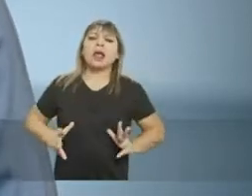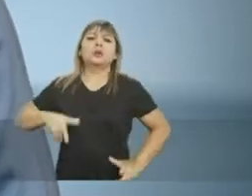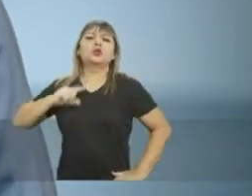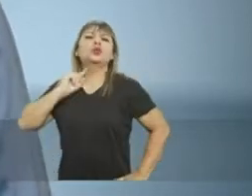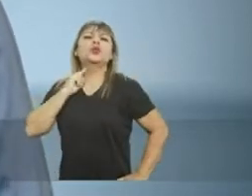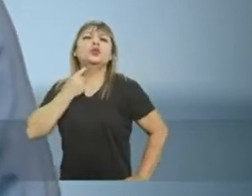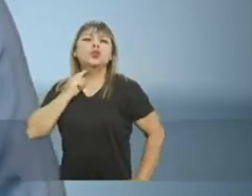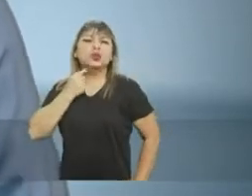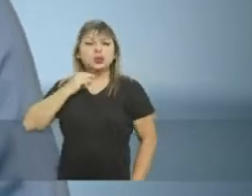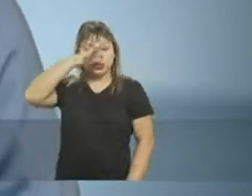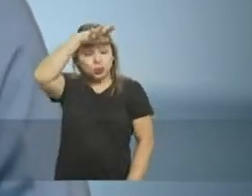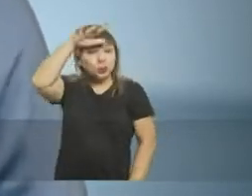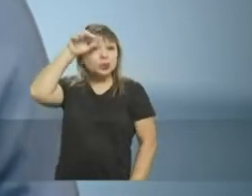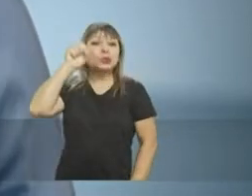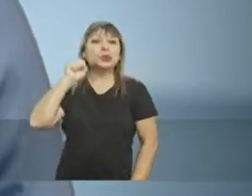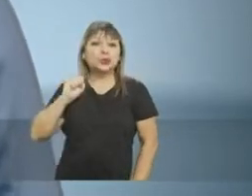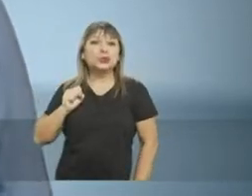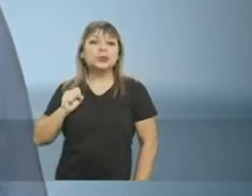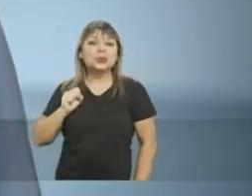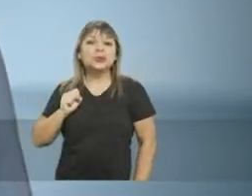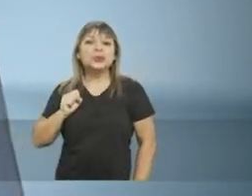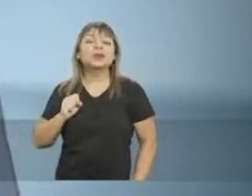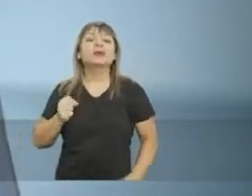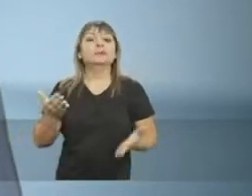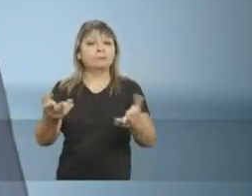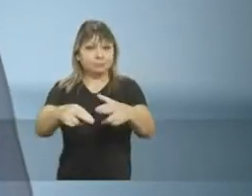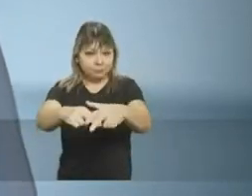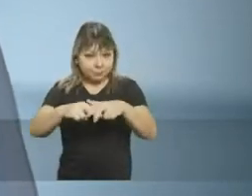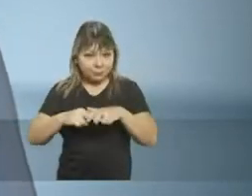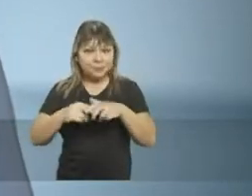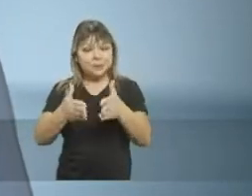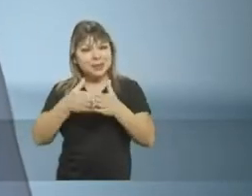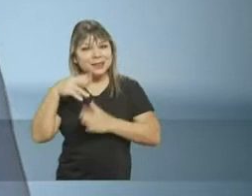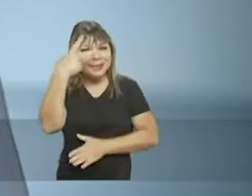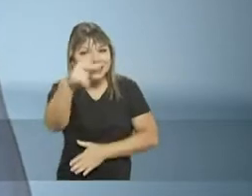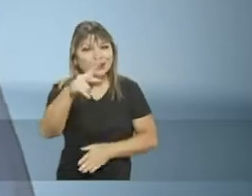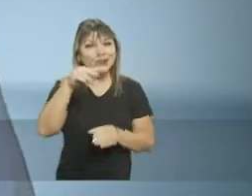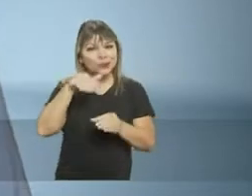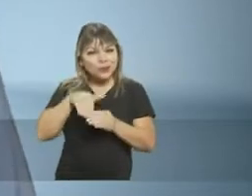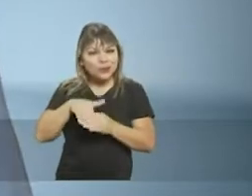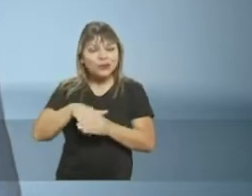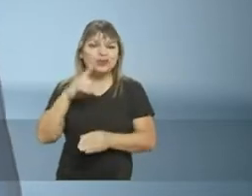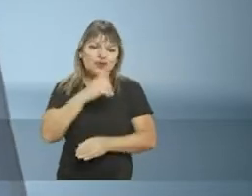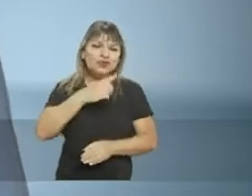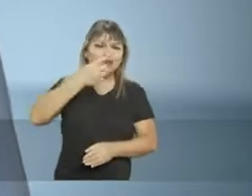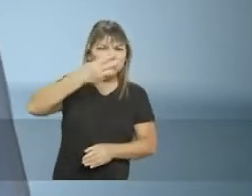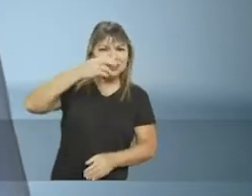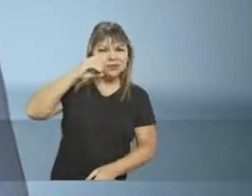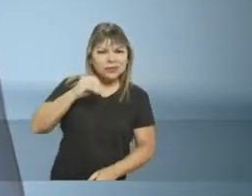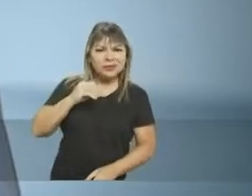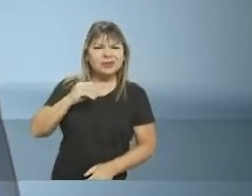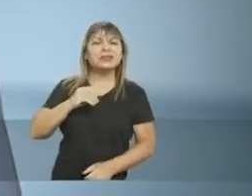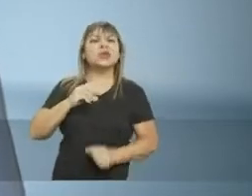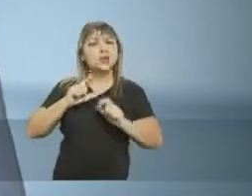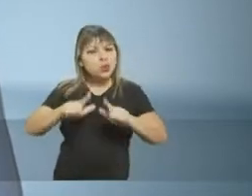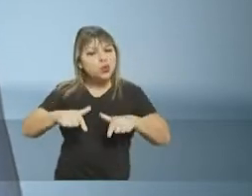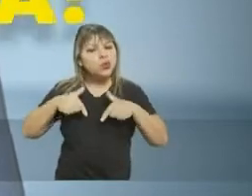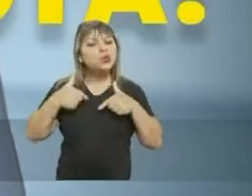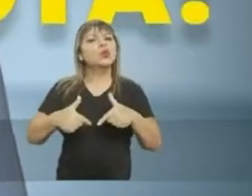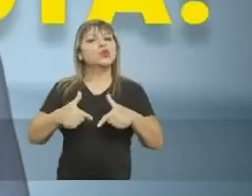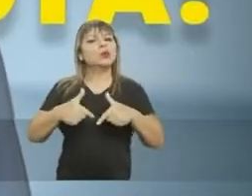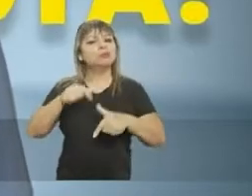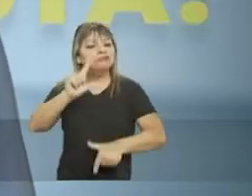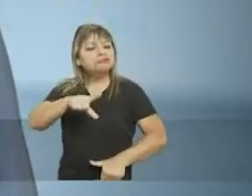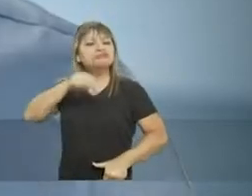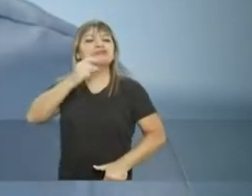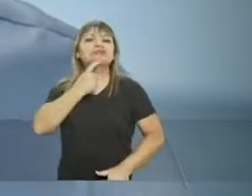limpar toda a sujeira no estado de Mato Grosso do Sul. Para isso, eu conto com o seu voto. Dia 30 é dia